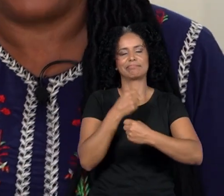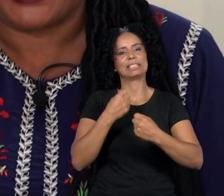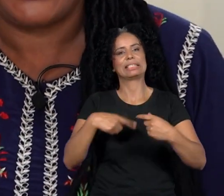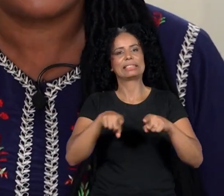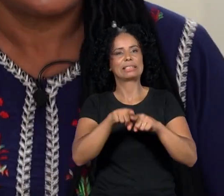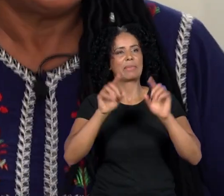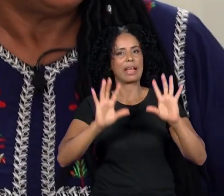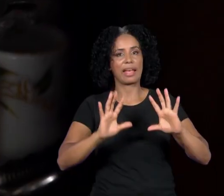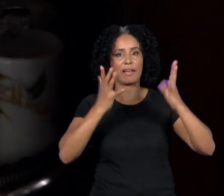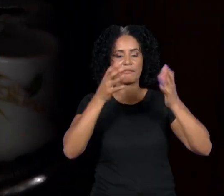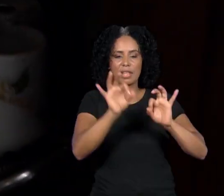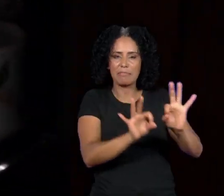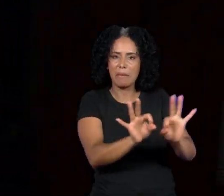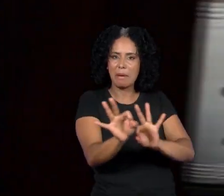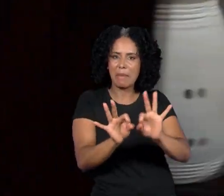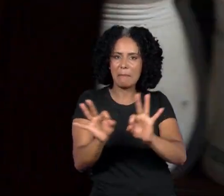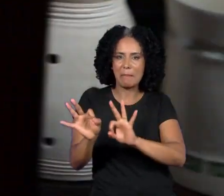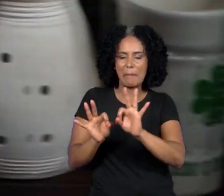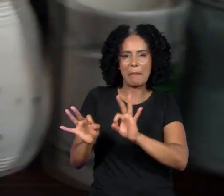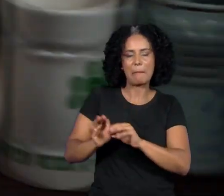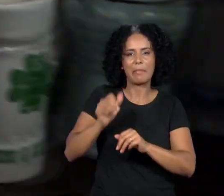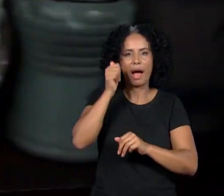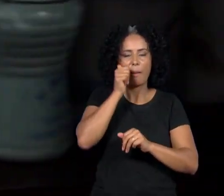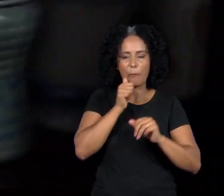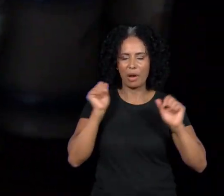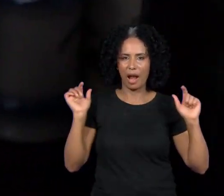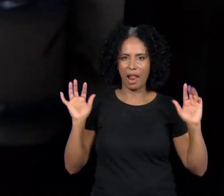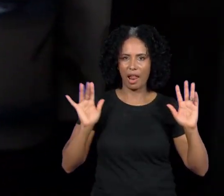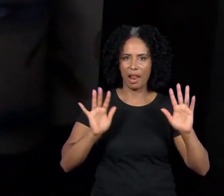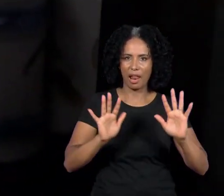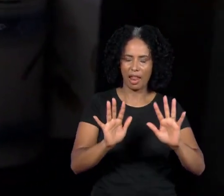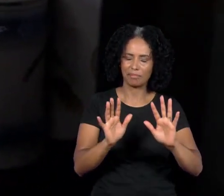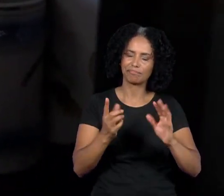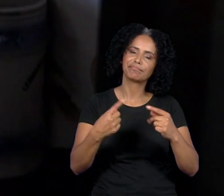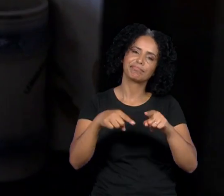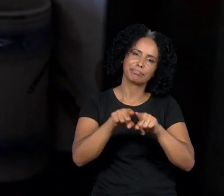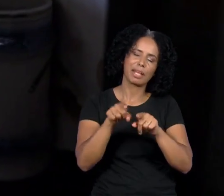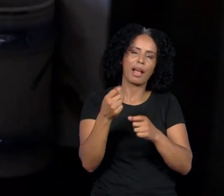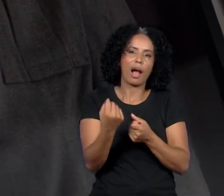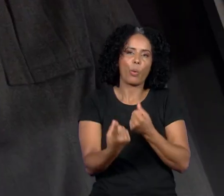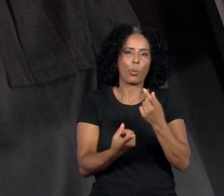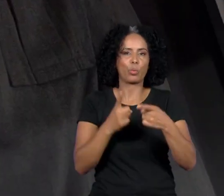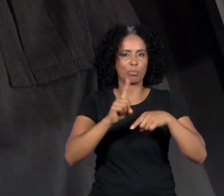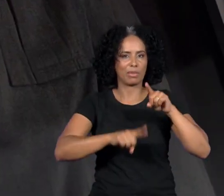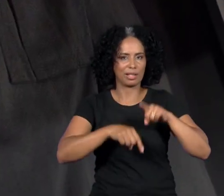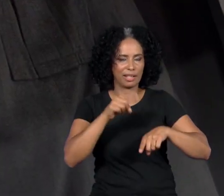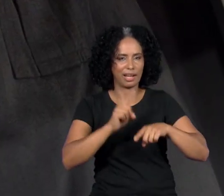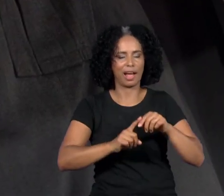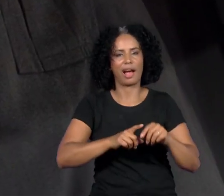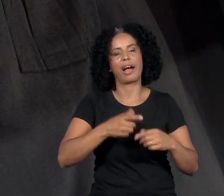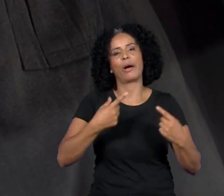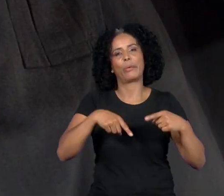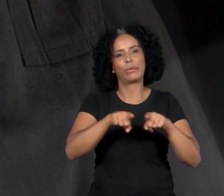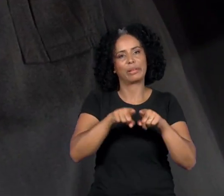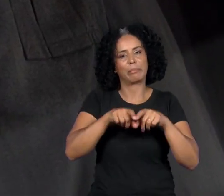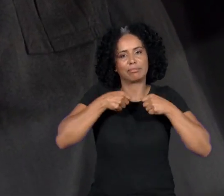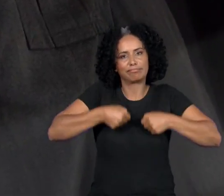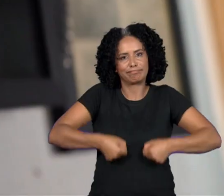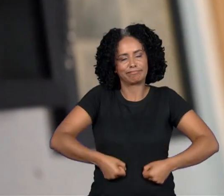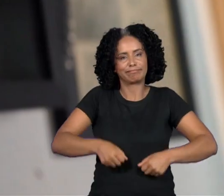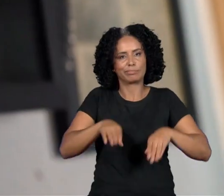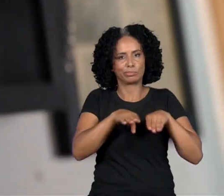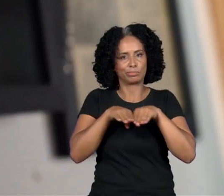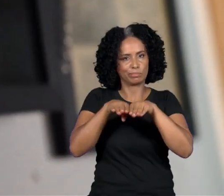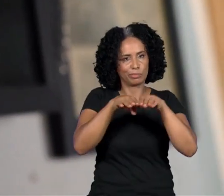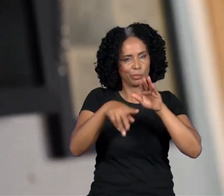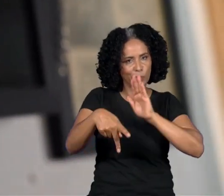conversa com as mulheres. E aqui tem alguns objetos de Laudelina ainda na casa. Tem a farda dela, né? Das